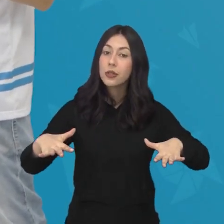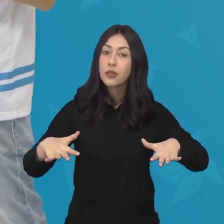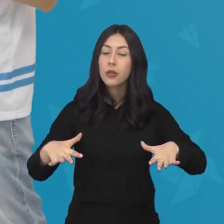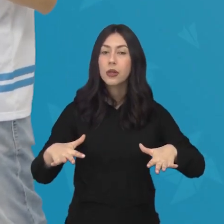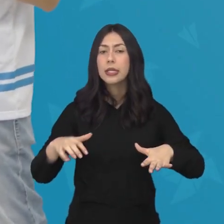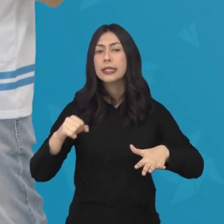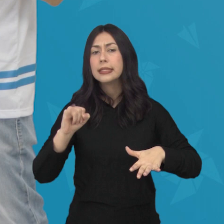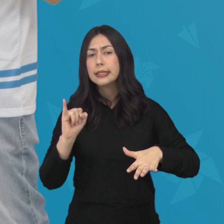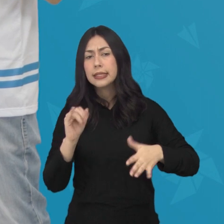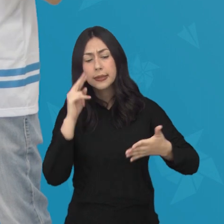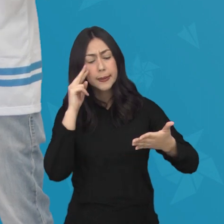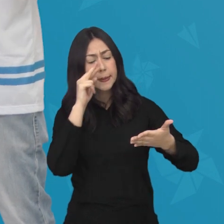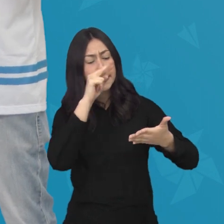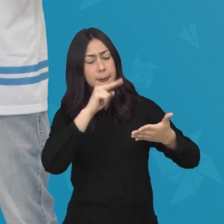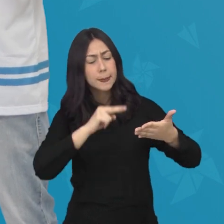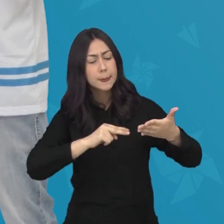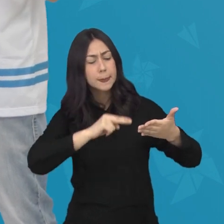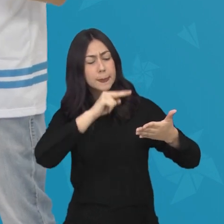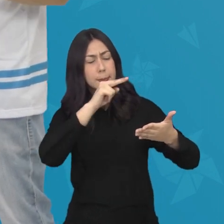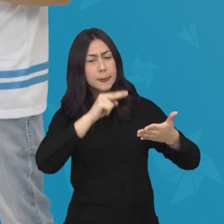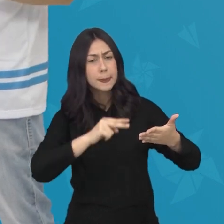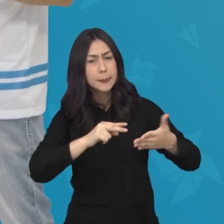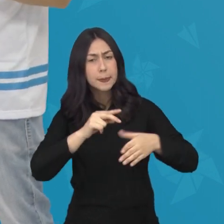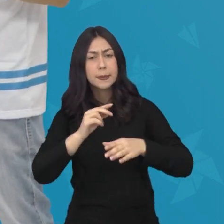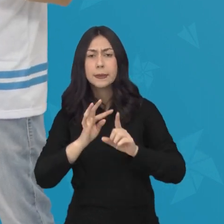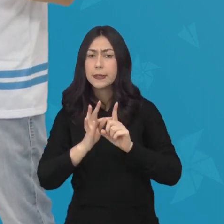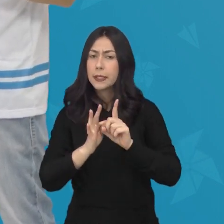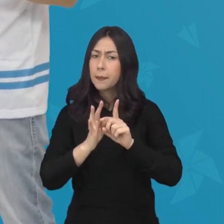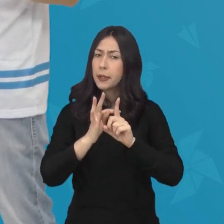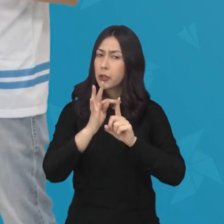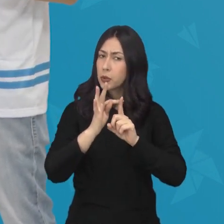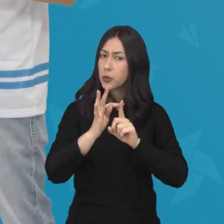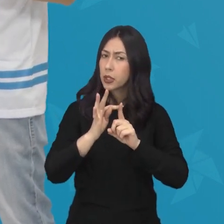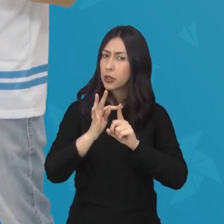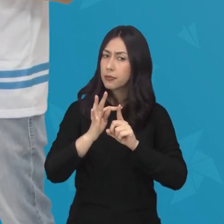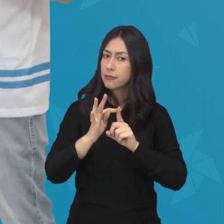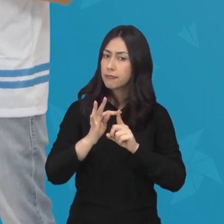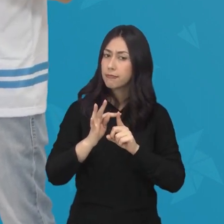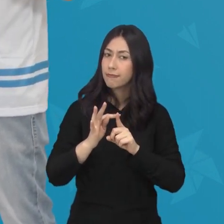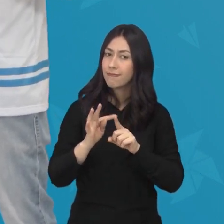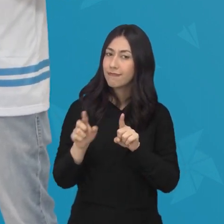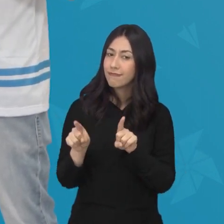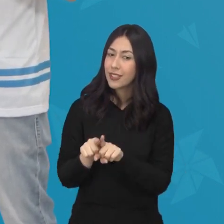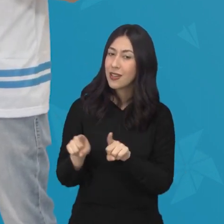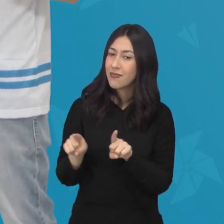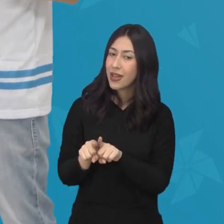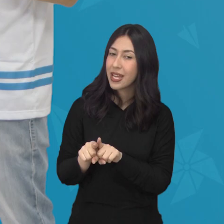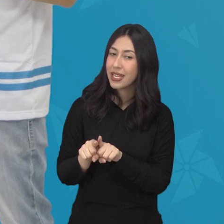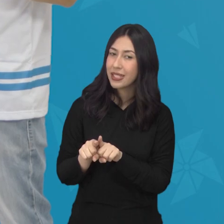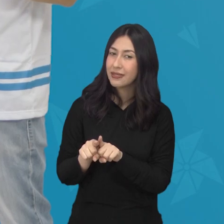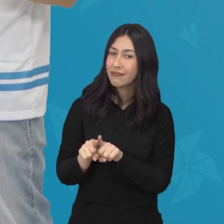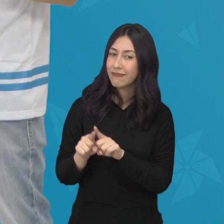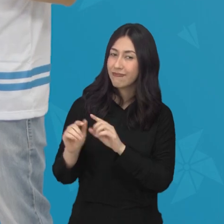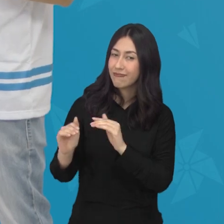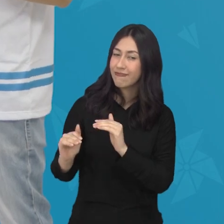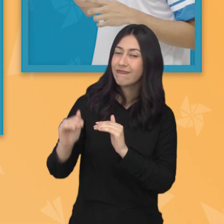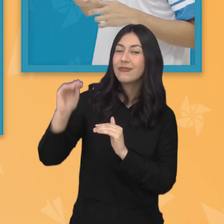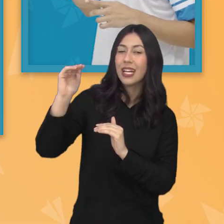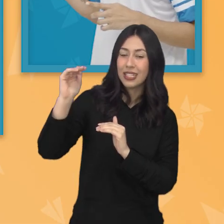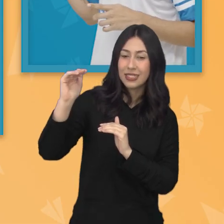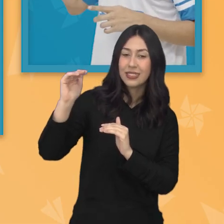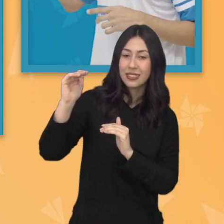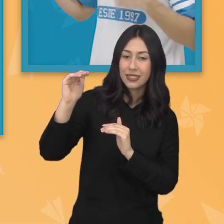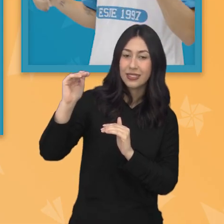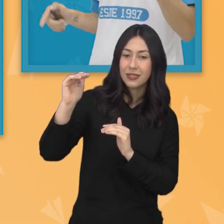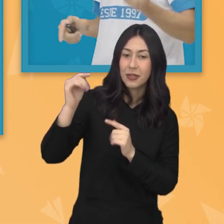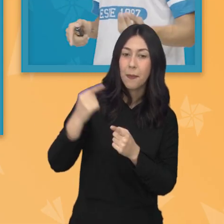depois analisar a temperatura de ebulição também, ou o ponto de ebulição, vai ver que também está acima, e que o ponto de ebulição